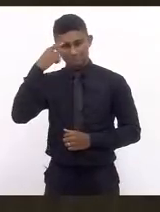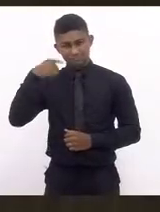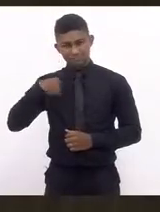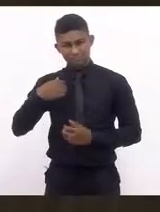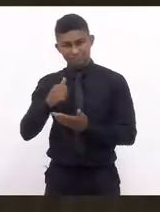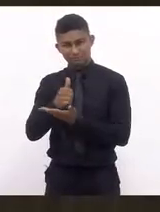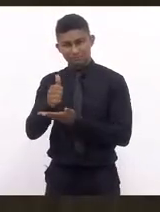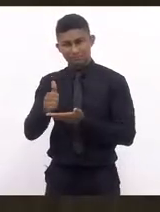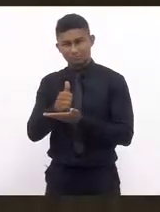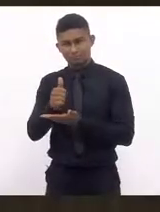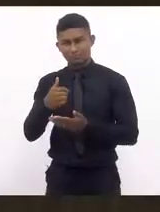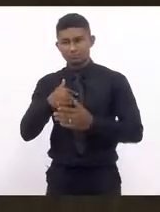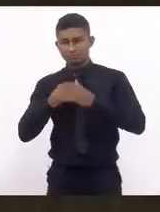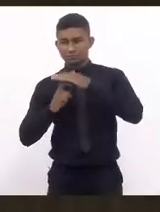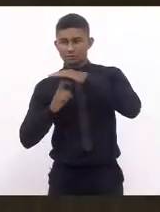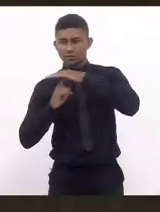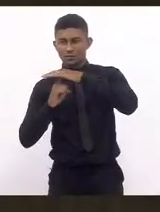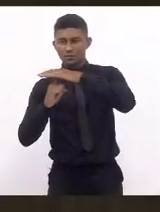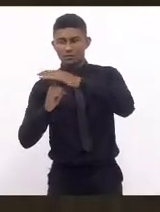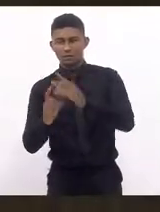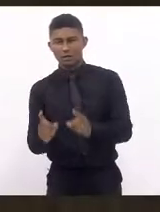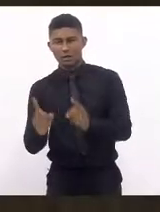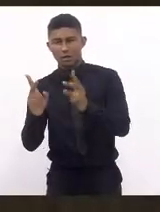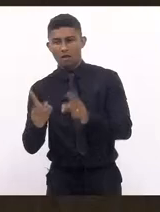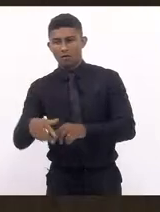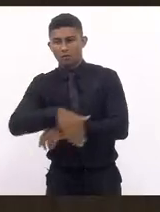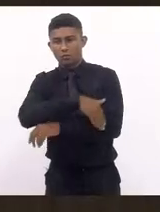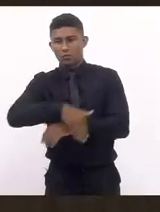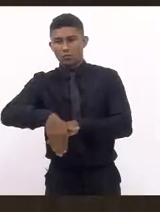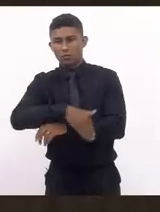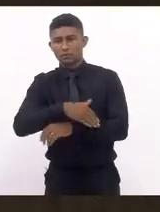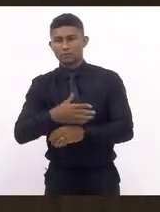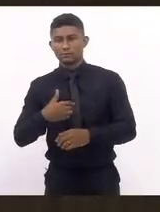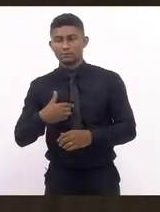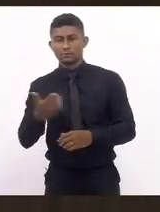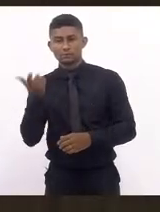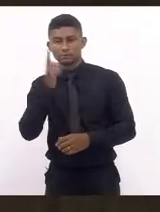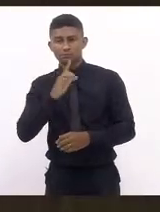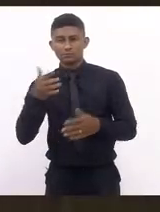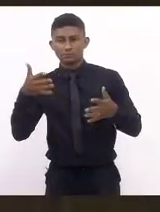que foi camelô chegar aqui presente